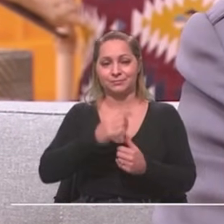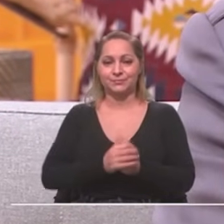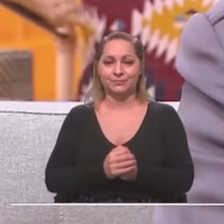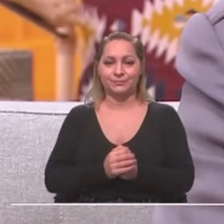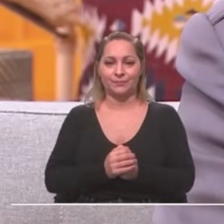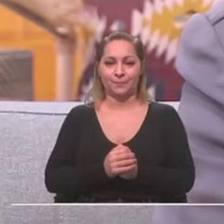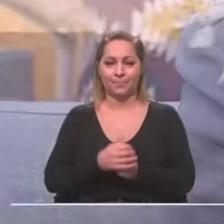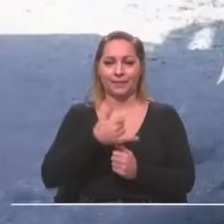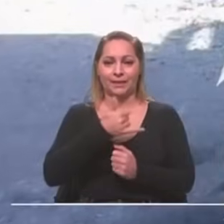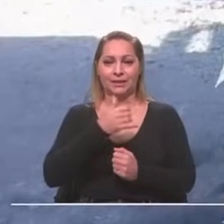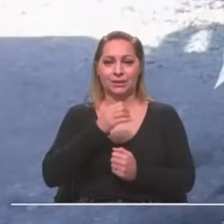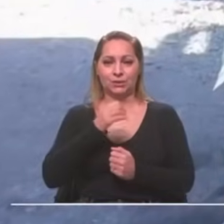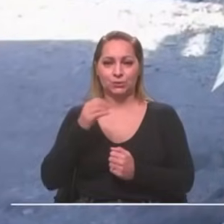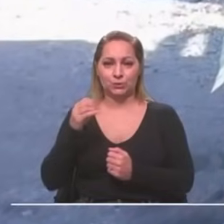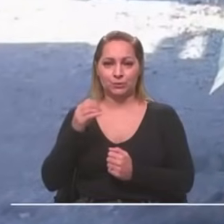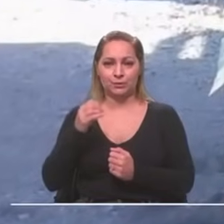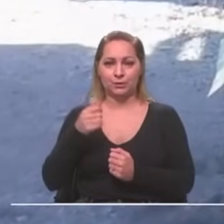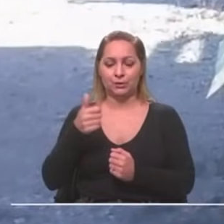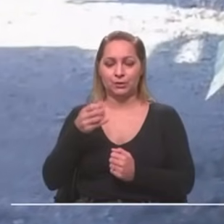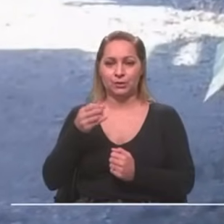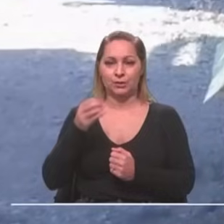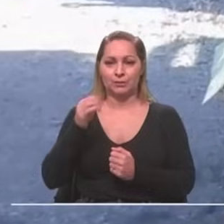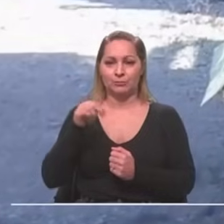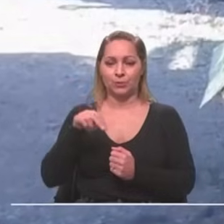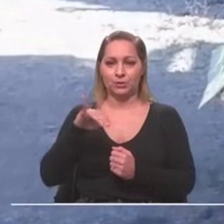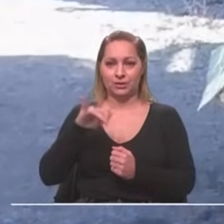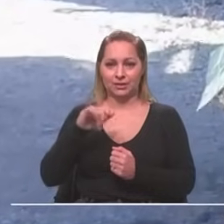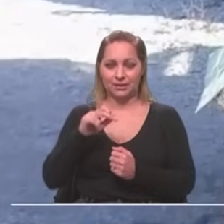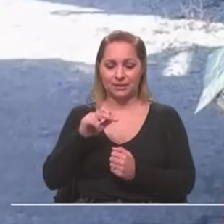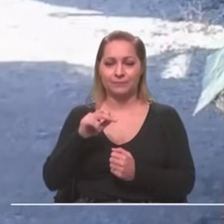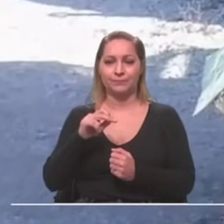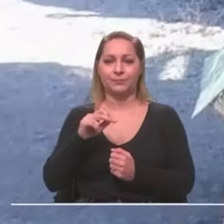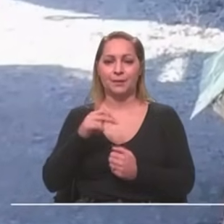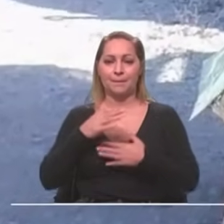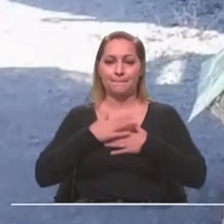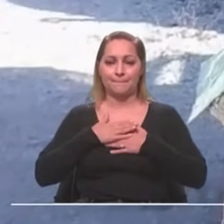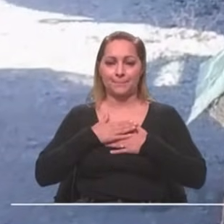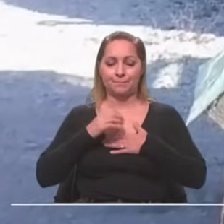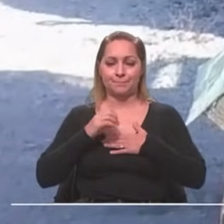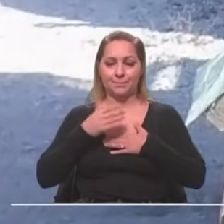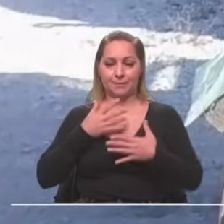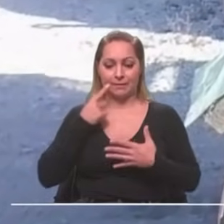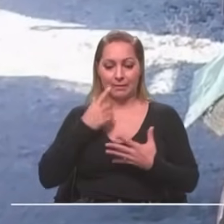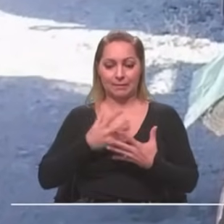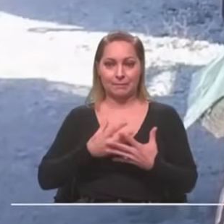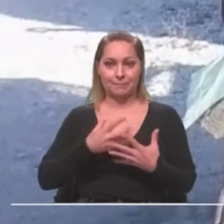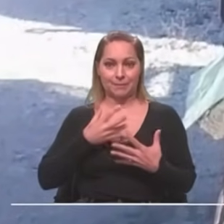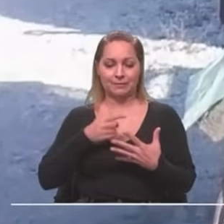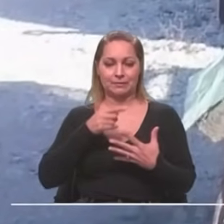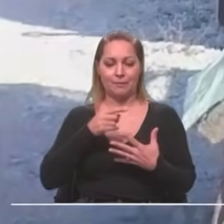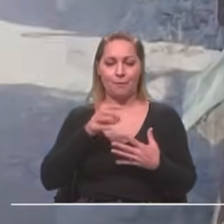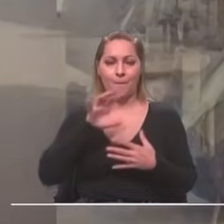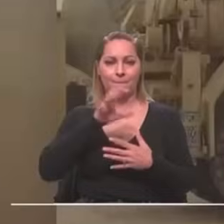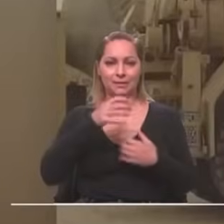Logo em 2000, na Bósnia-Herzegovina, o primeiro impacto que eu tive com a realidade de um país que está em